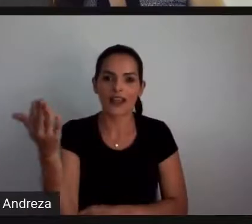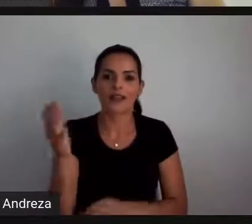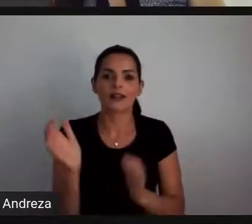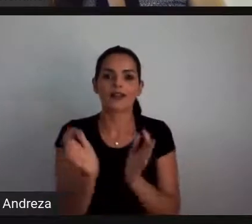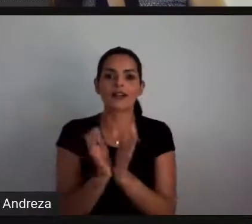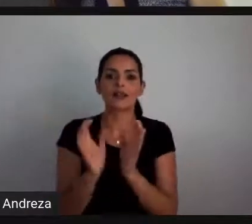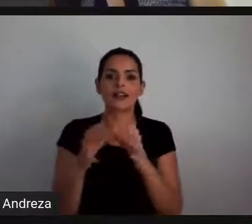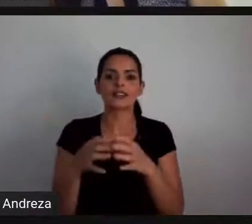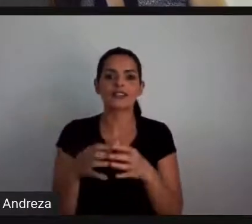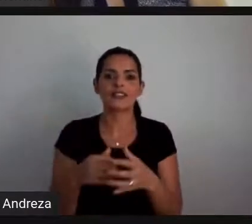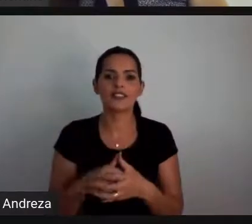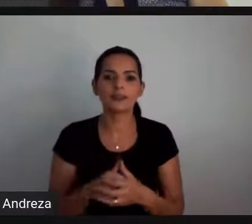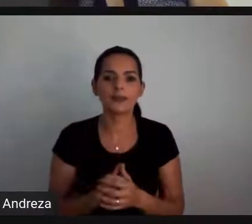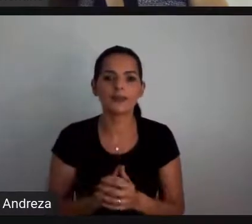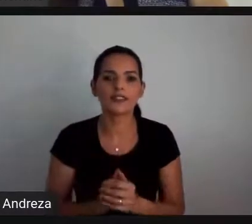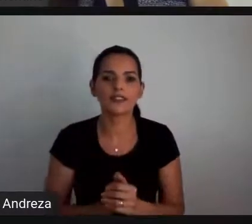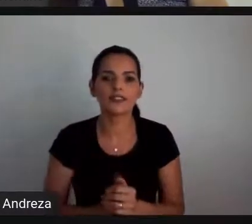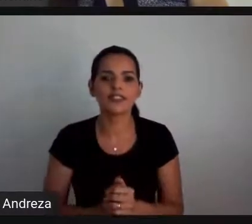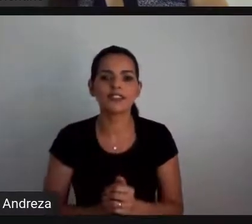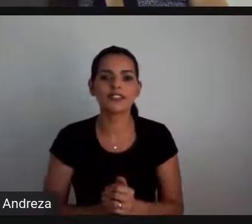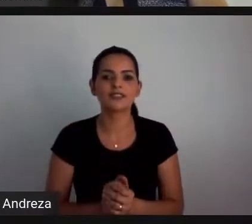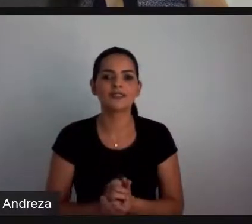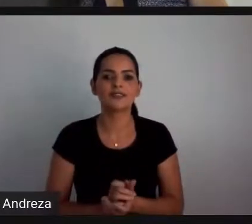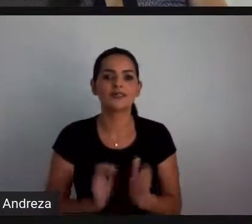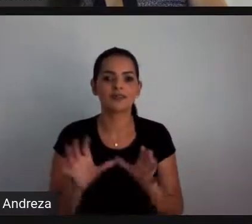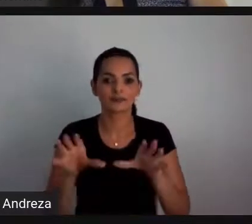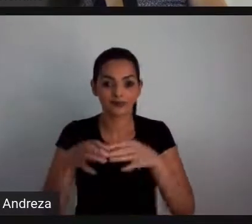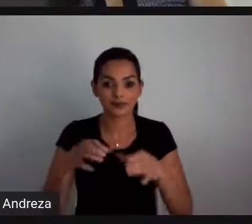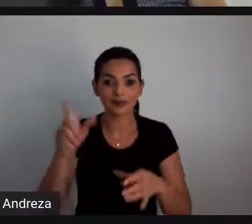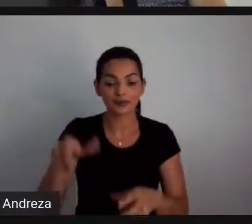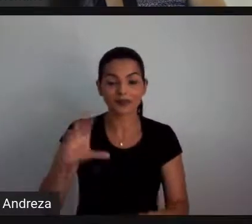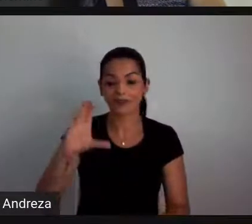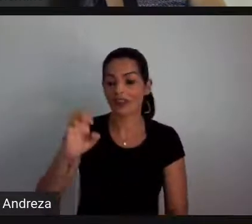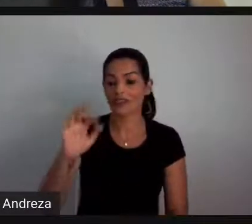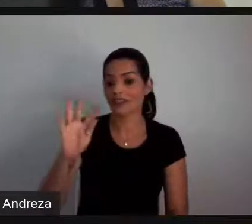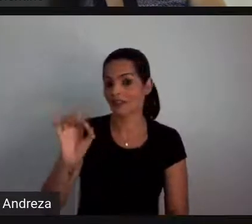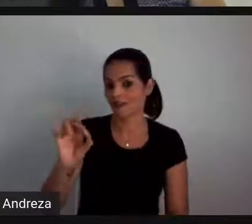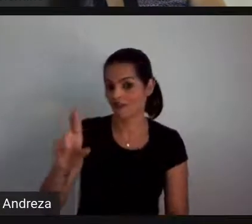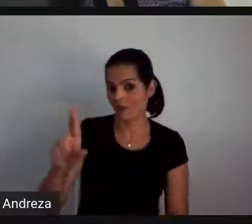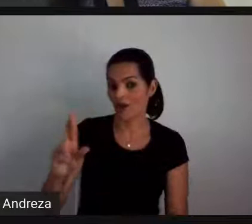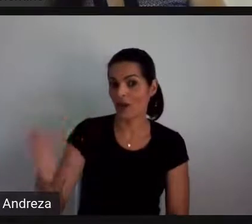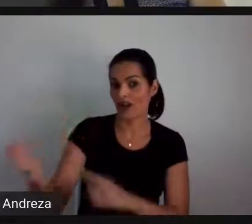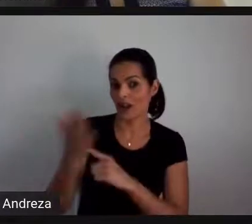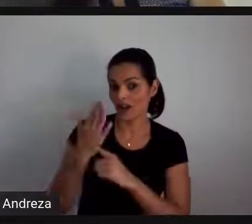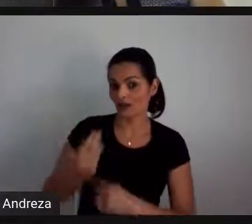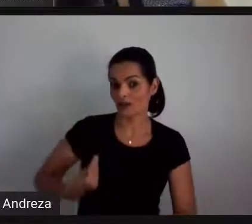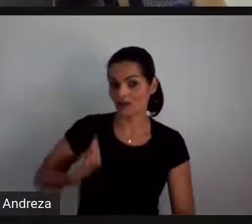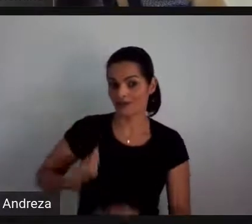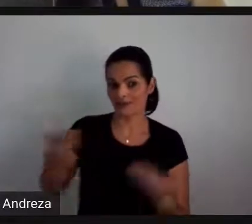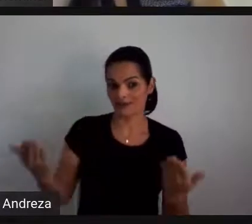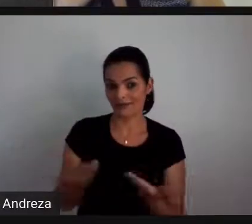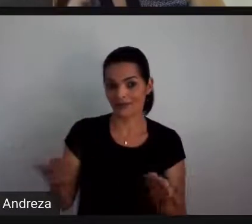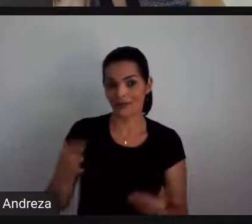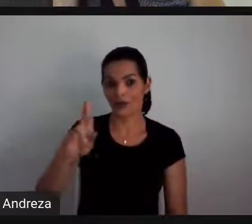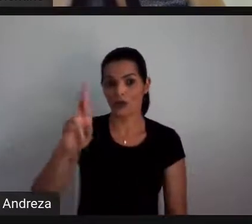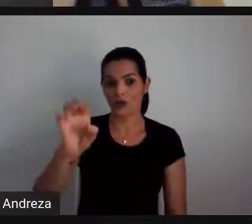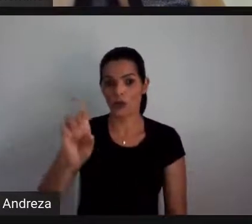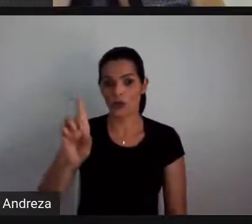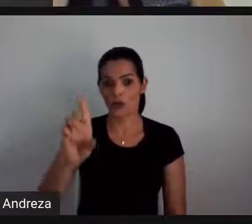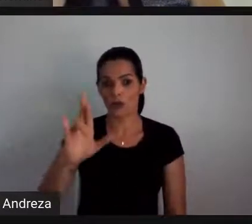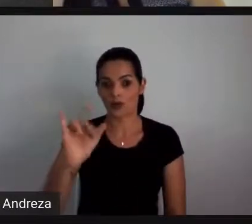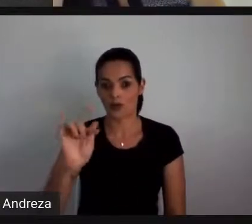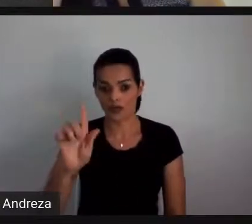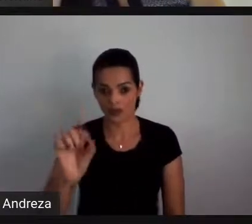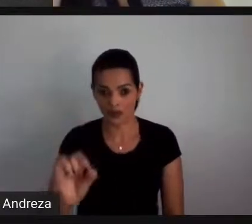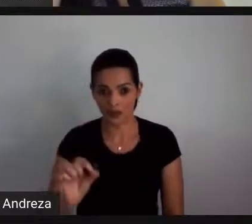né? Para a Adriana e também para o pessoal do CEFOR que está nos apoiando aí, né? Joelma, o Rodrigo e o pessoal que